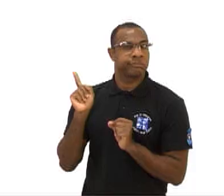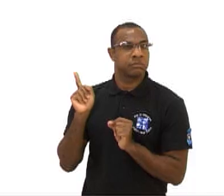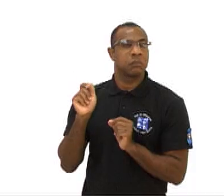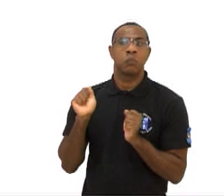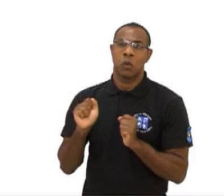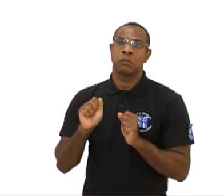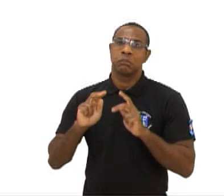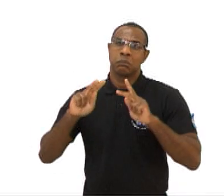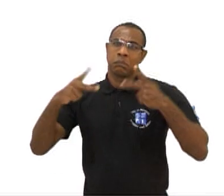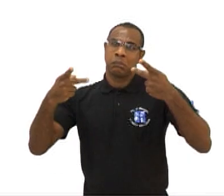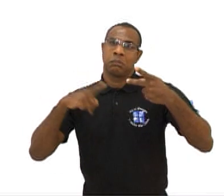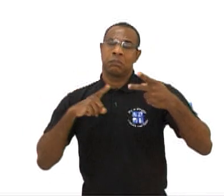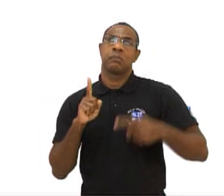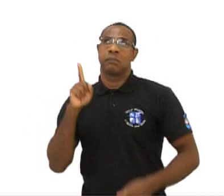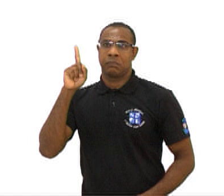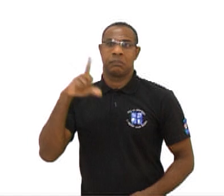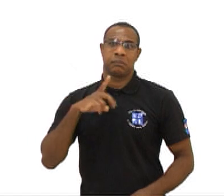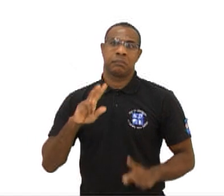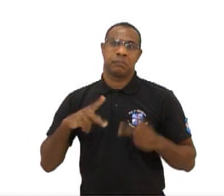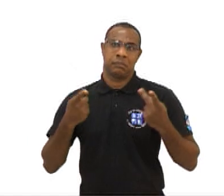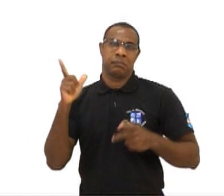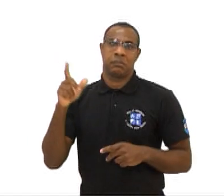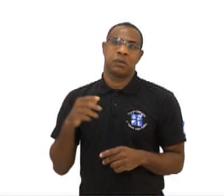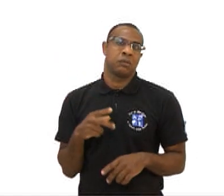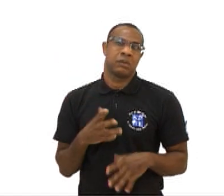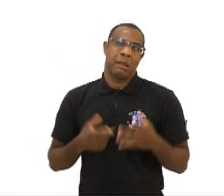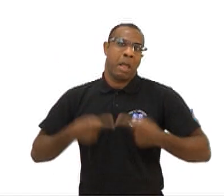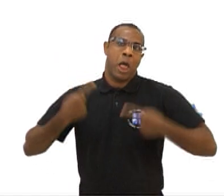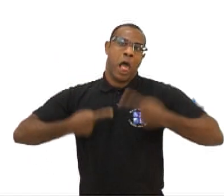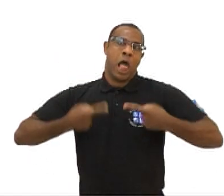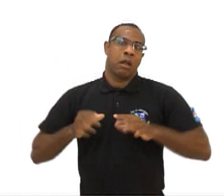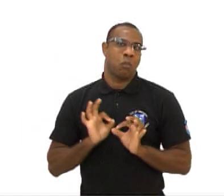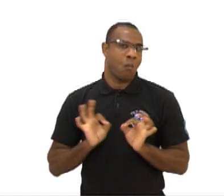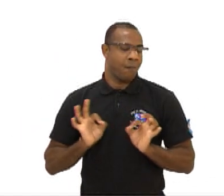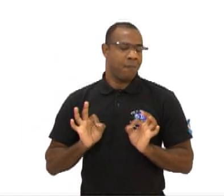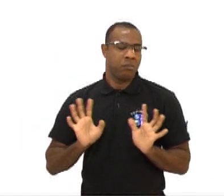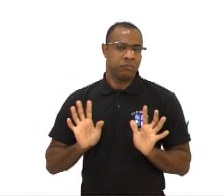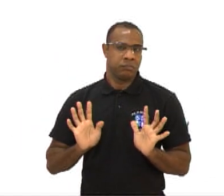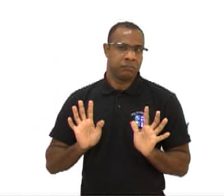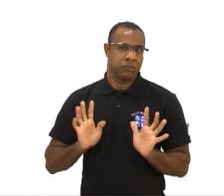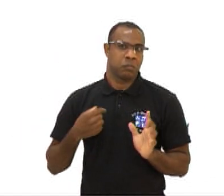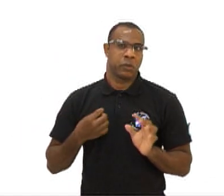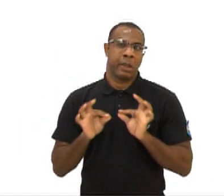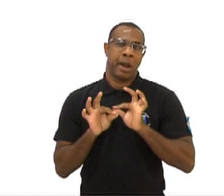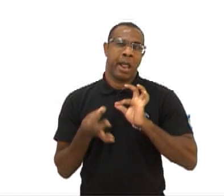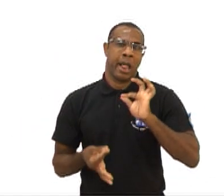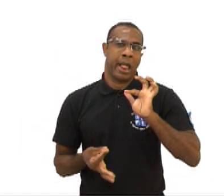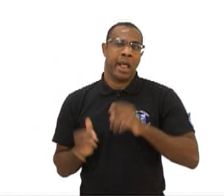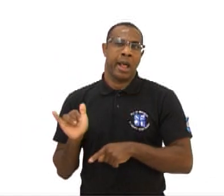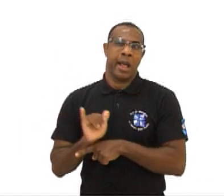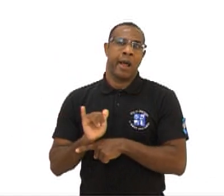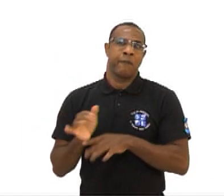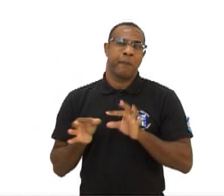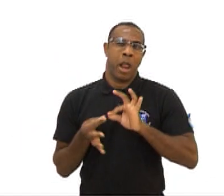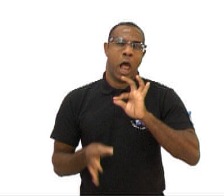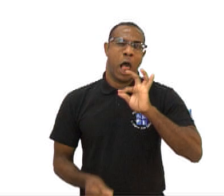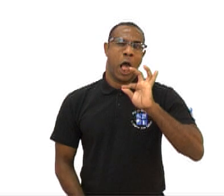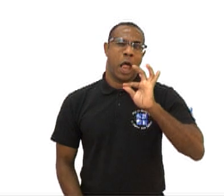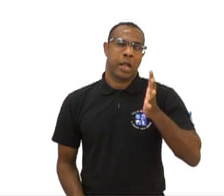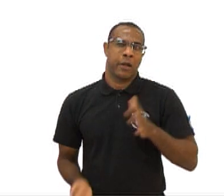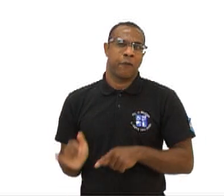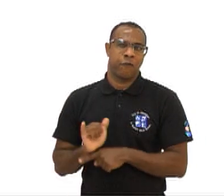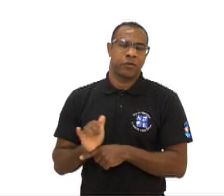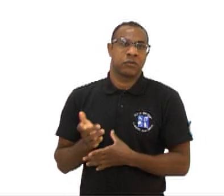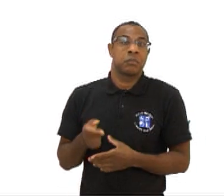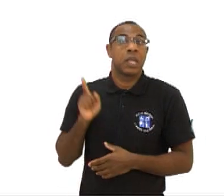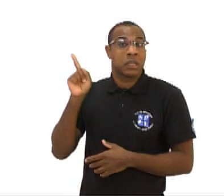né? A gente não vai discutir isso aqui em sala, né? Porque é um vídeo meio longo, mas eu mostro para vocês poderem clicar nesse link aqui desse professor, né? Um professor do